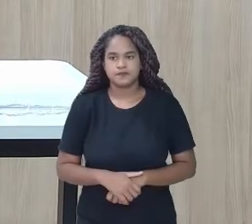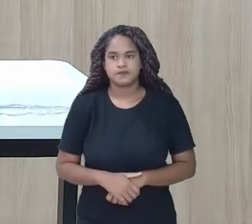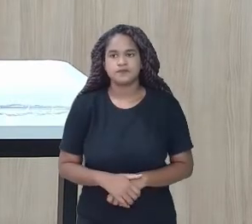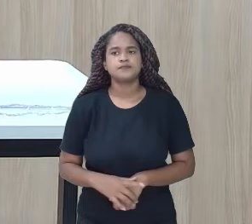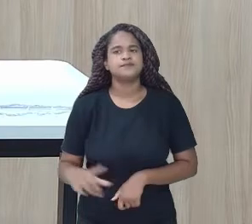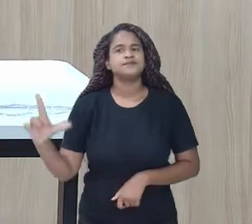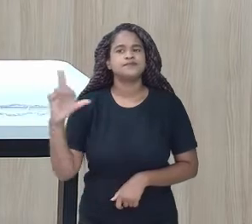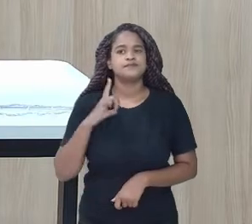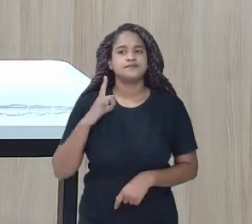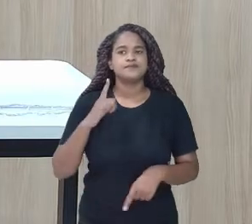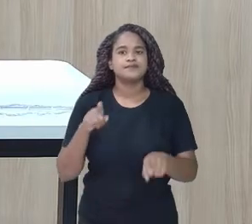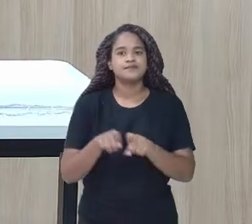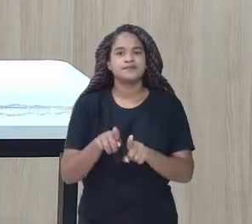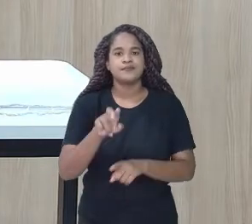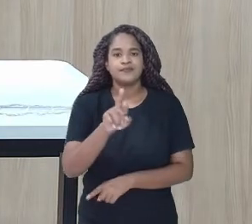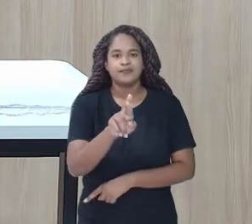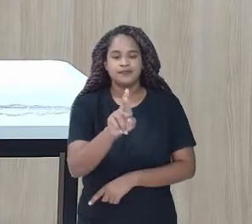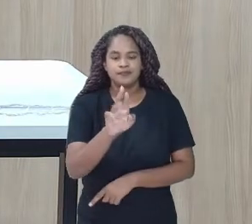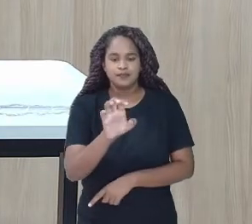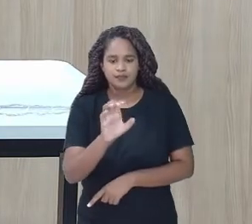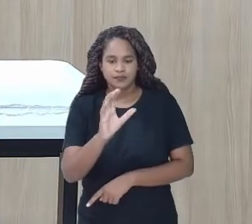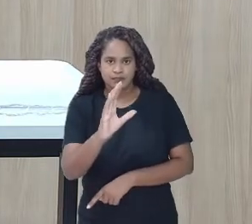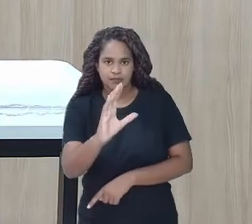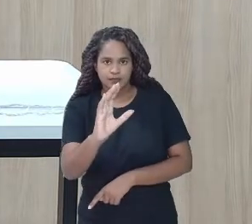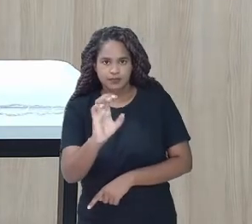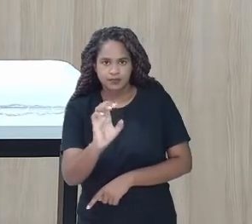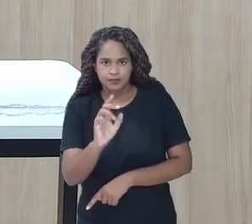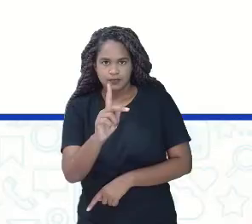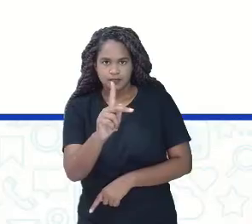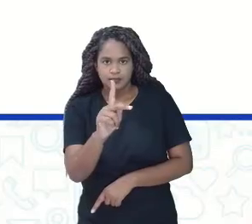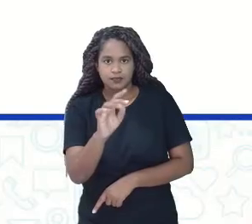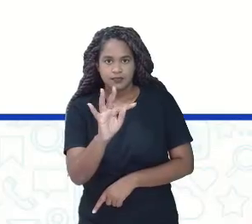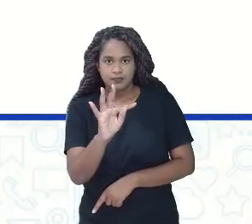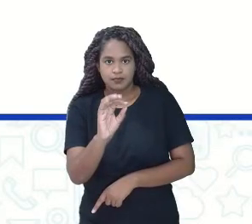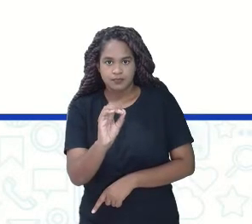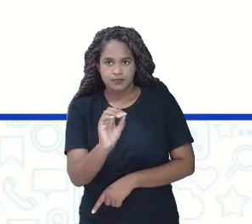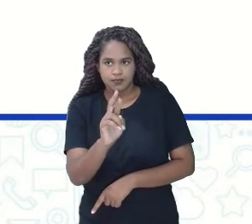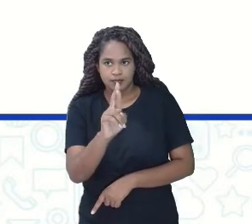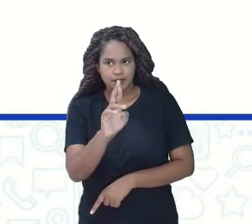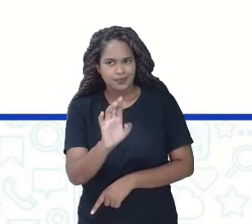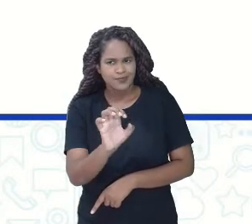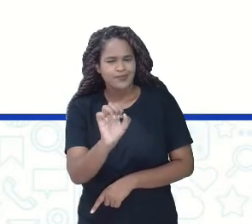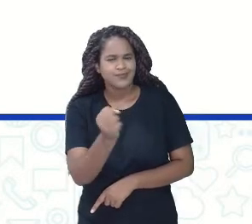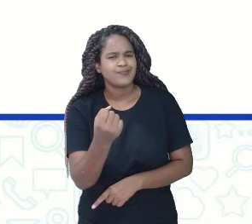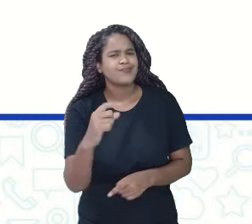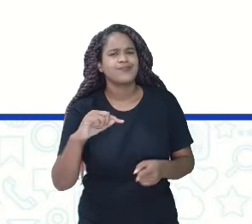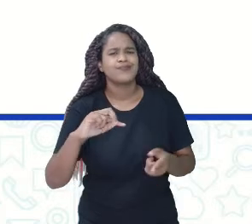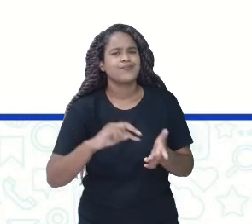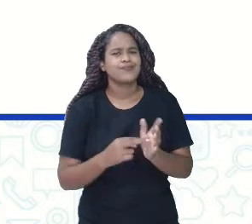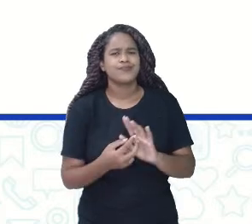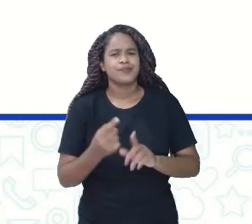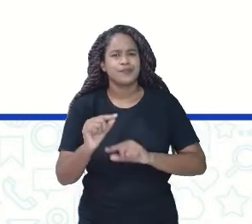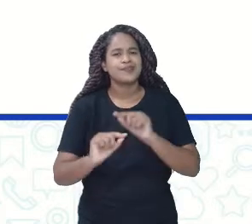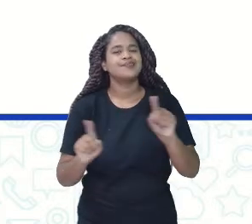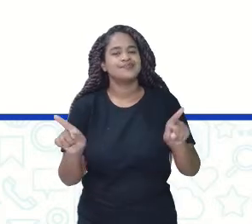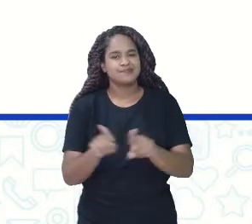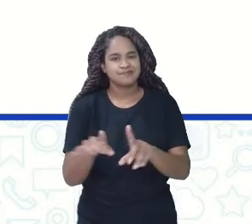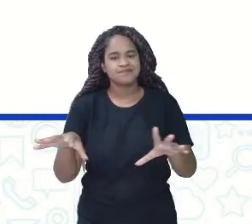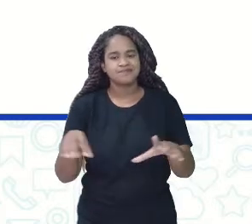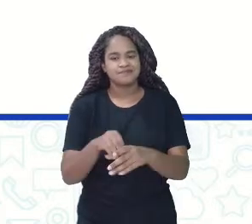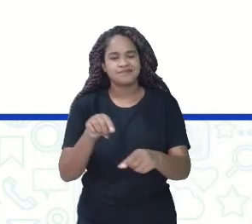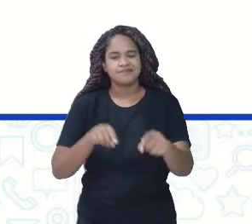os receptores. Então, o que são receptores? Também fazem parte dos circuitos elétricos. São